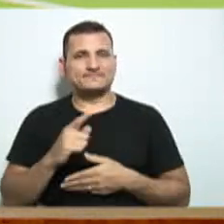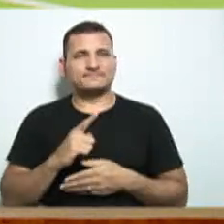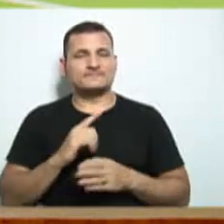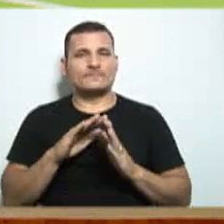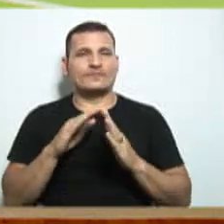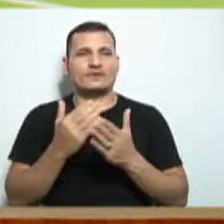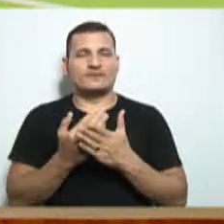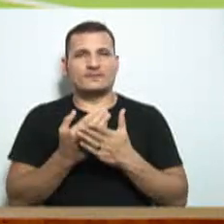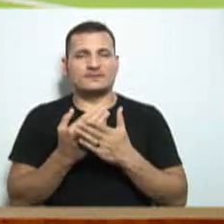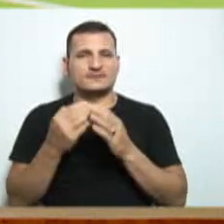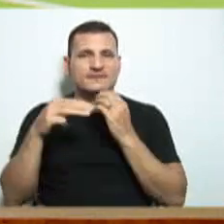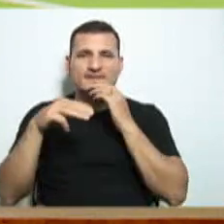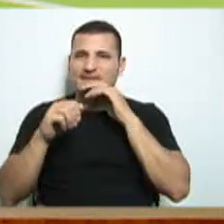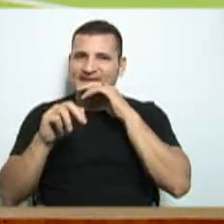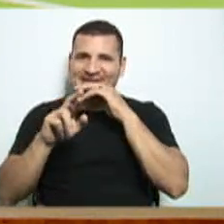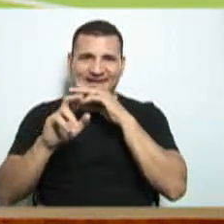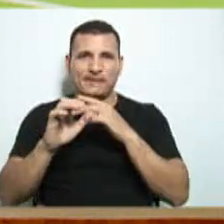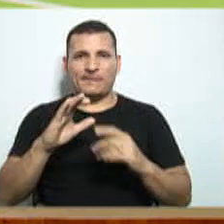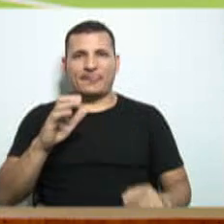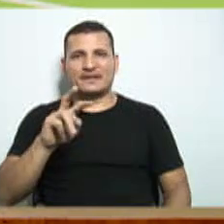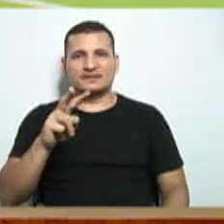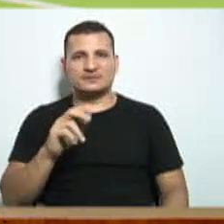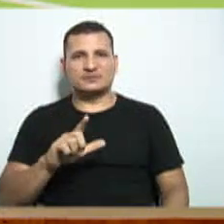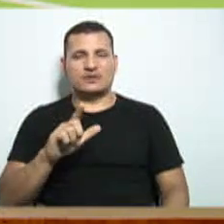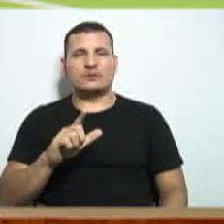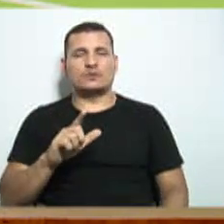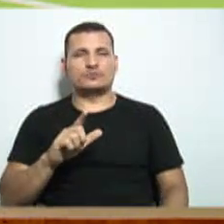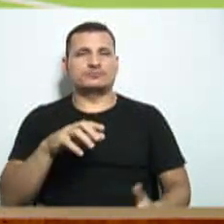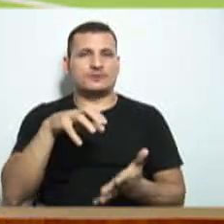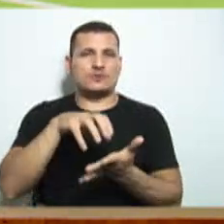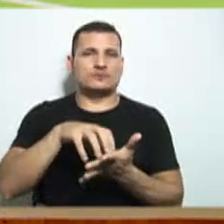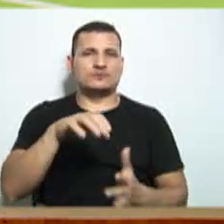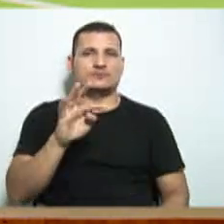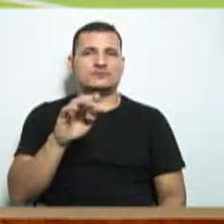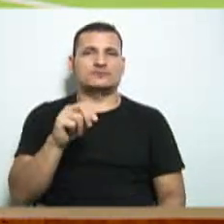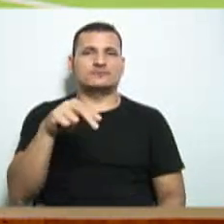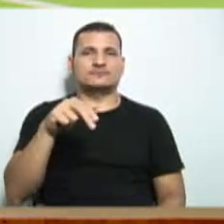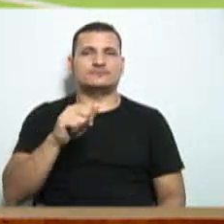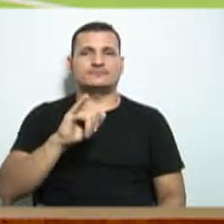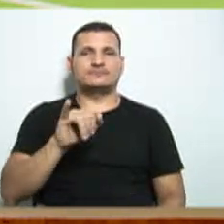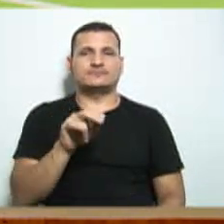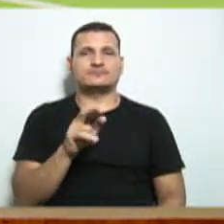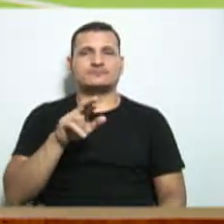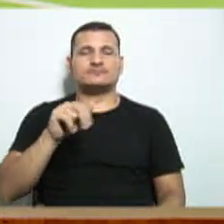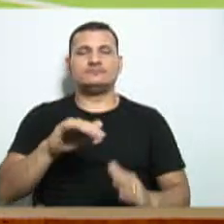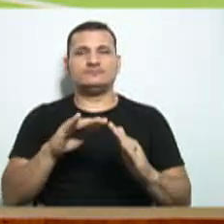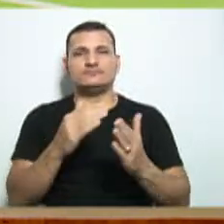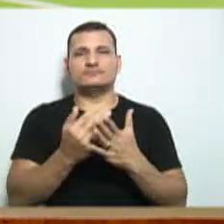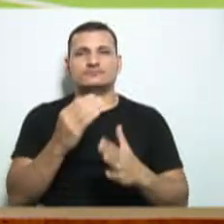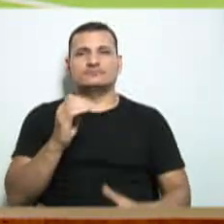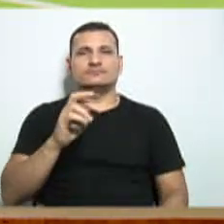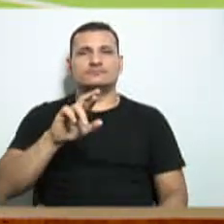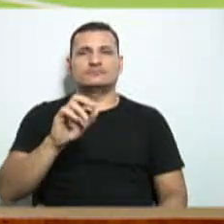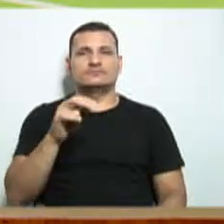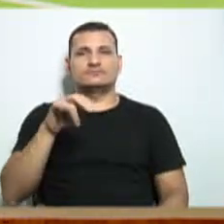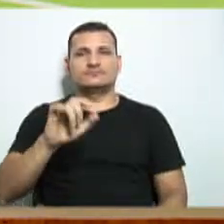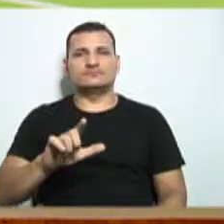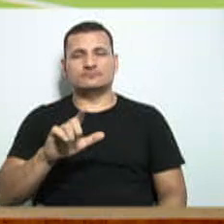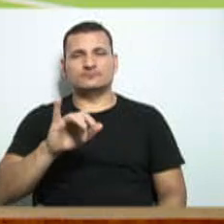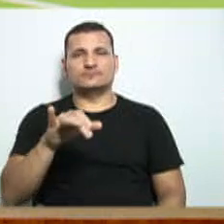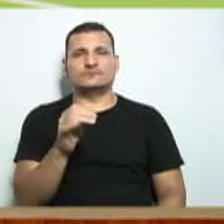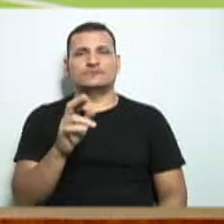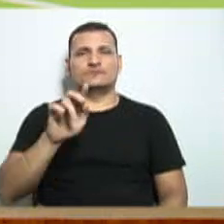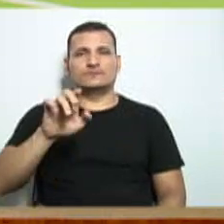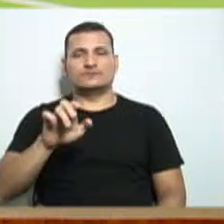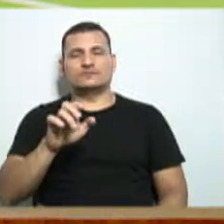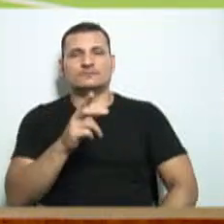Escola Marechal Rondon, Aldeia Tanajura. Olha aí, ó. Escola Coronel Jorge Teixeira de Oliveira, 2º